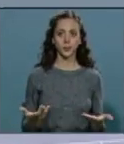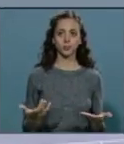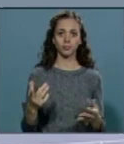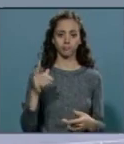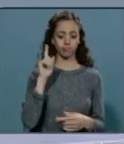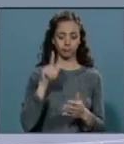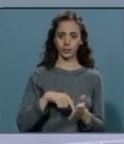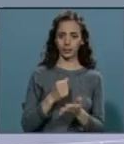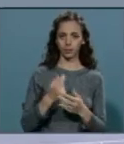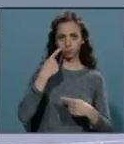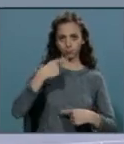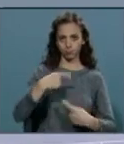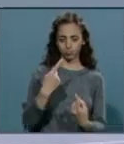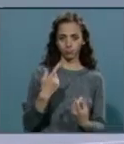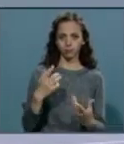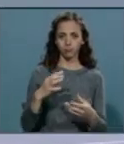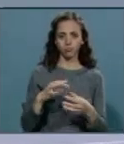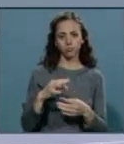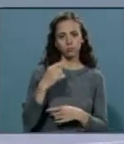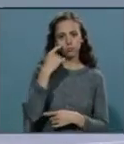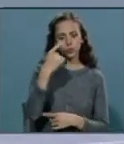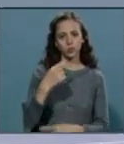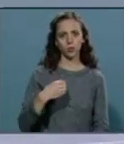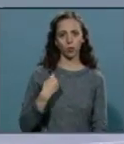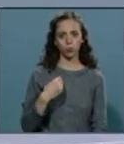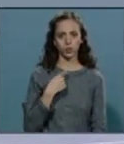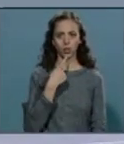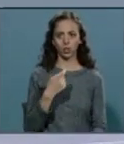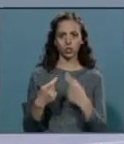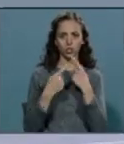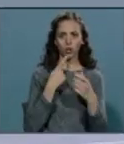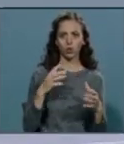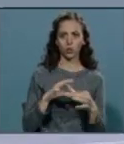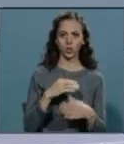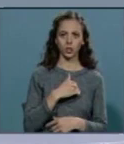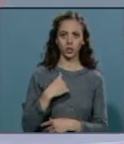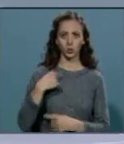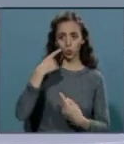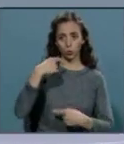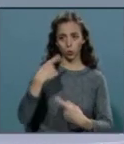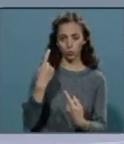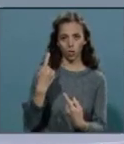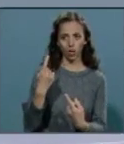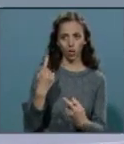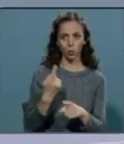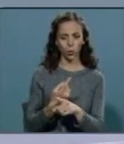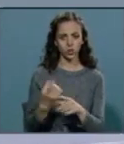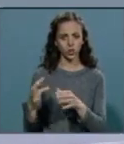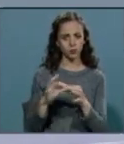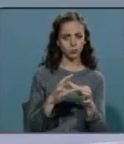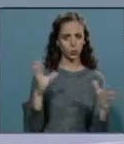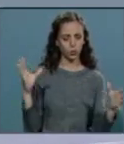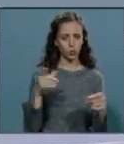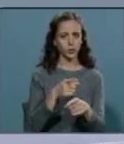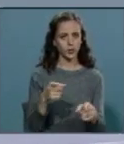desde sempre mas não estou uma uma especial preocupação pelas questões de saúde pública e isso já não bate uma coisa com outra